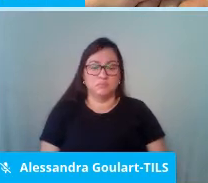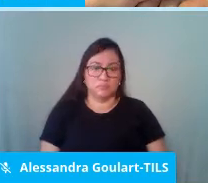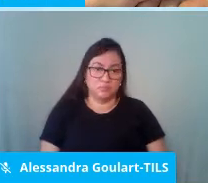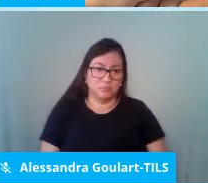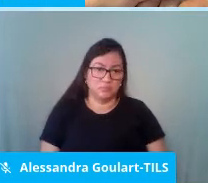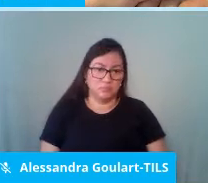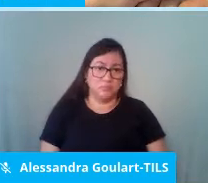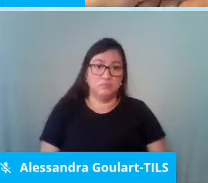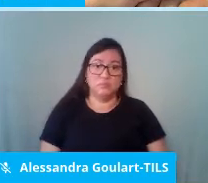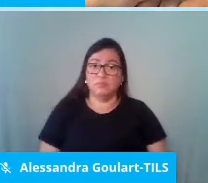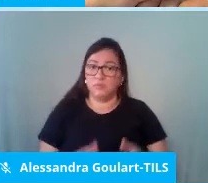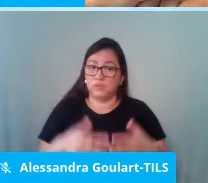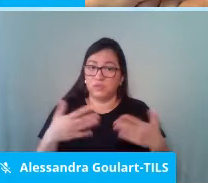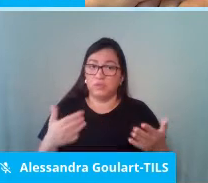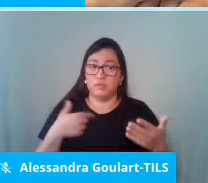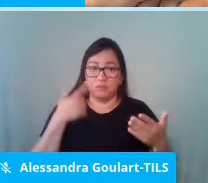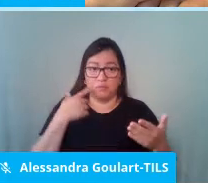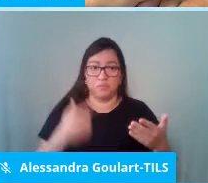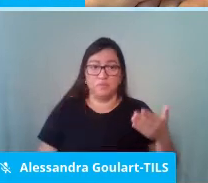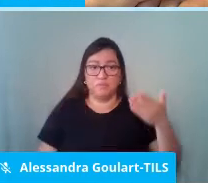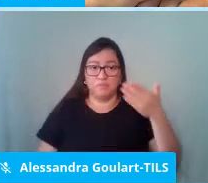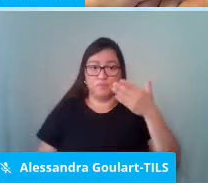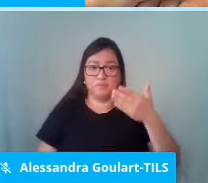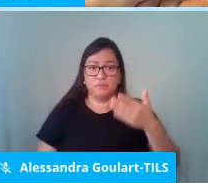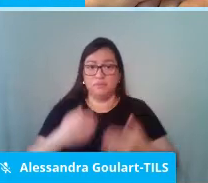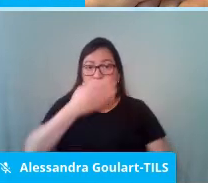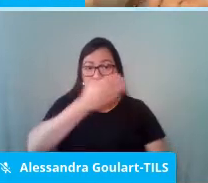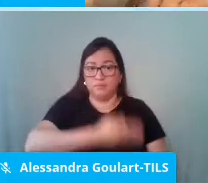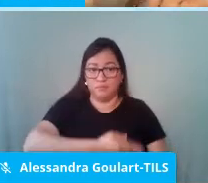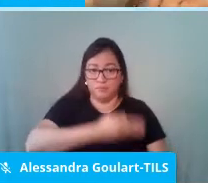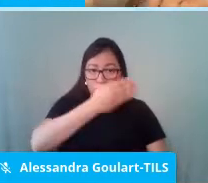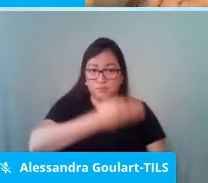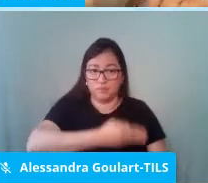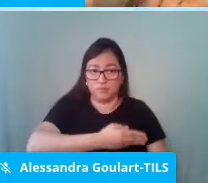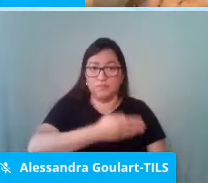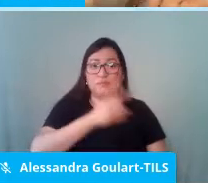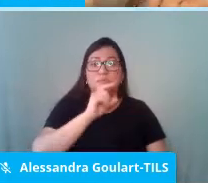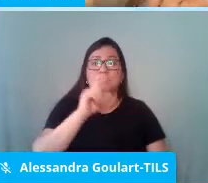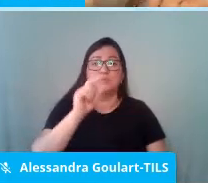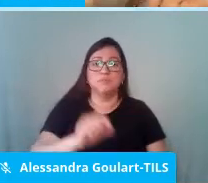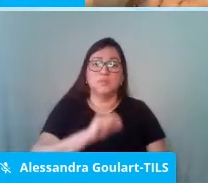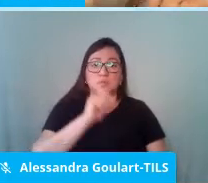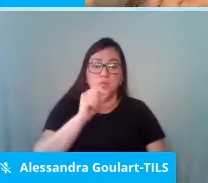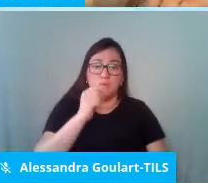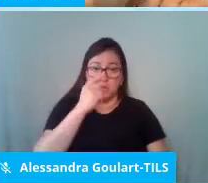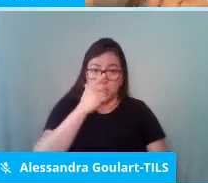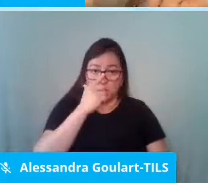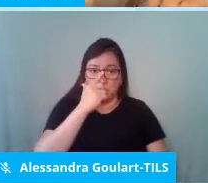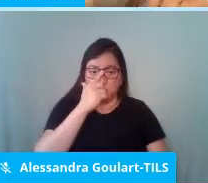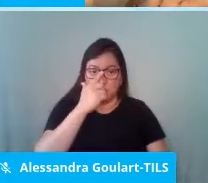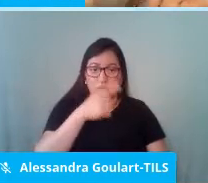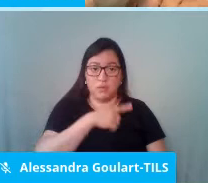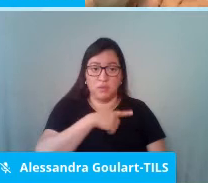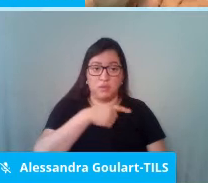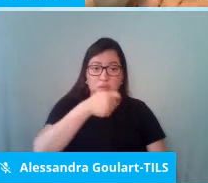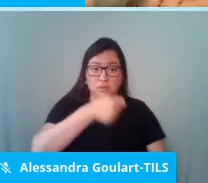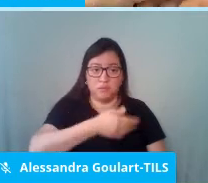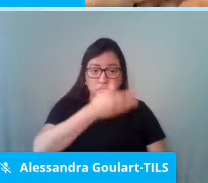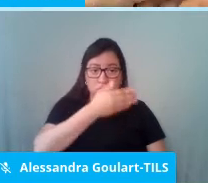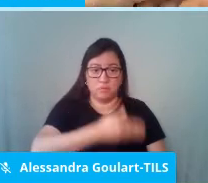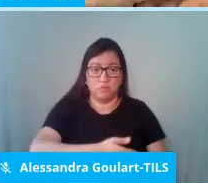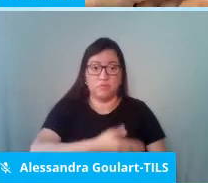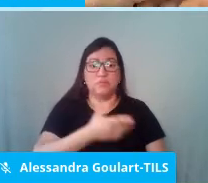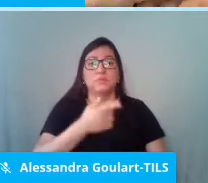então a minha apresentação tem um bom prognóstico futuro, assim, de